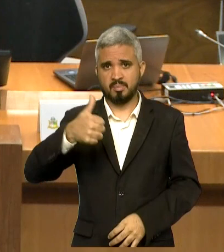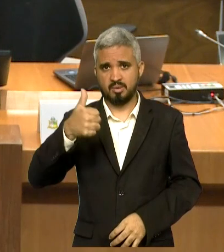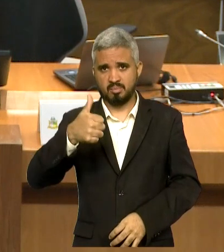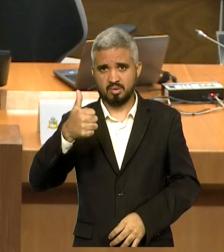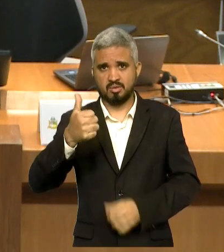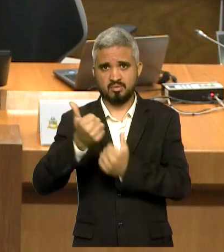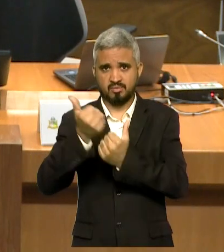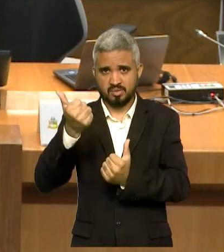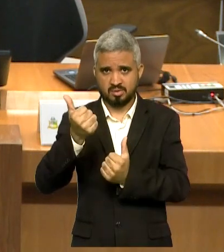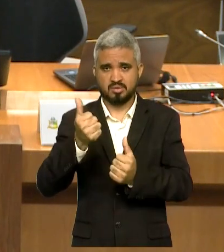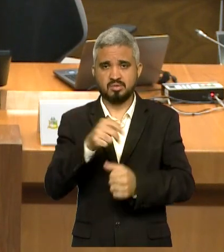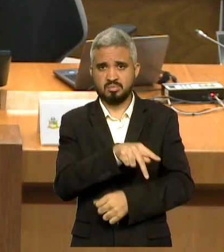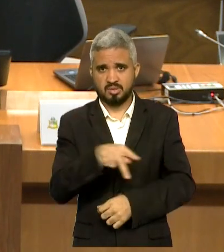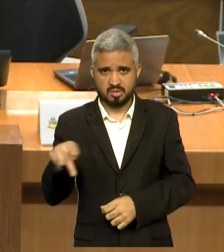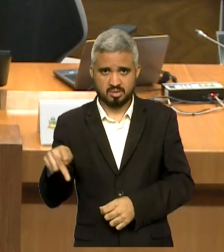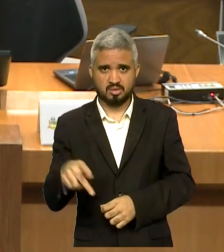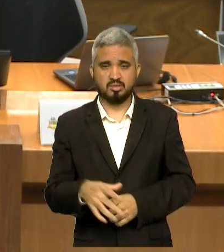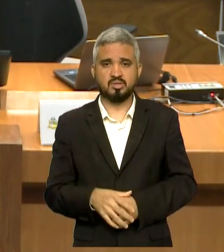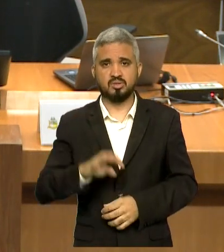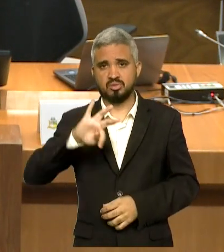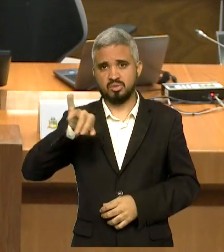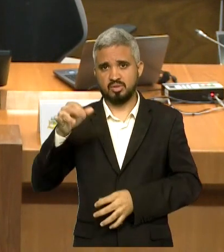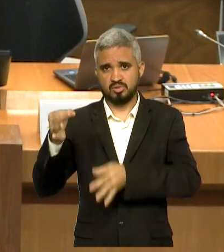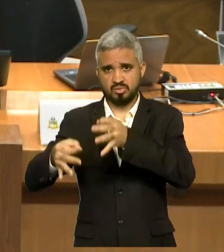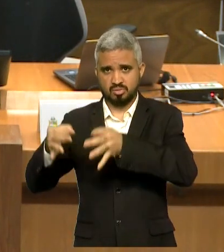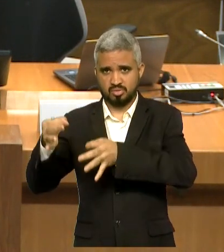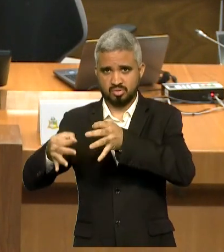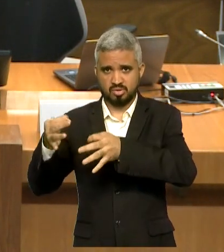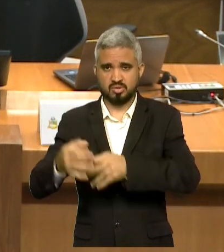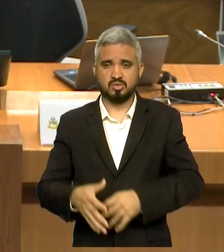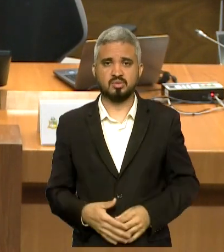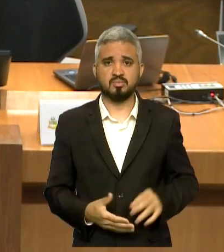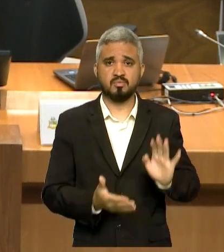Estado do Maranhão. Requerimento número